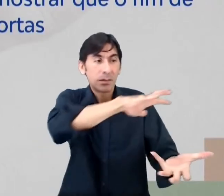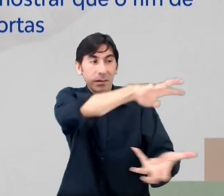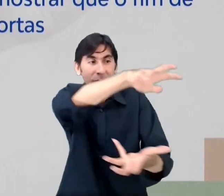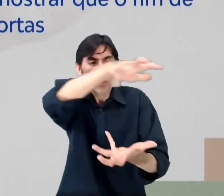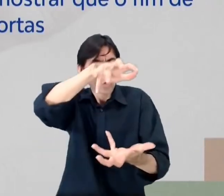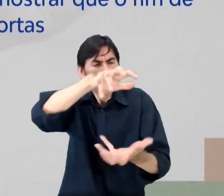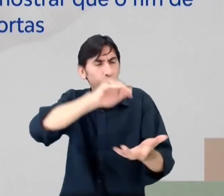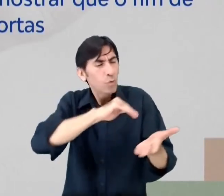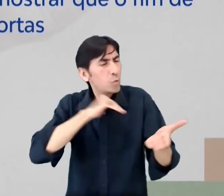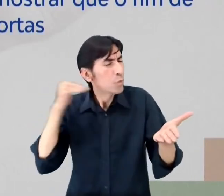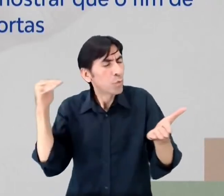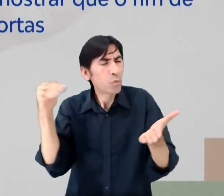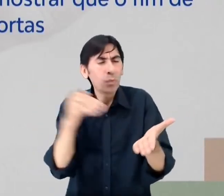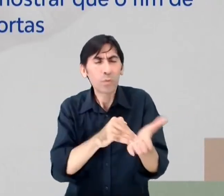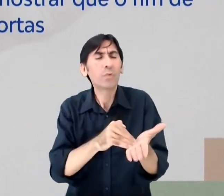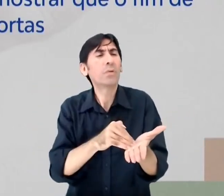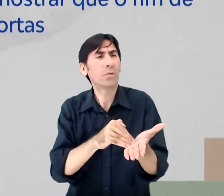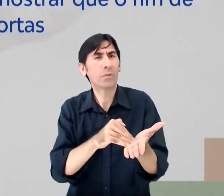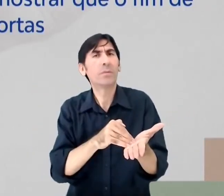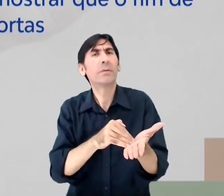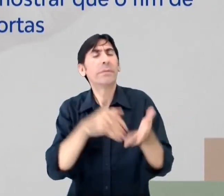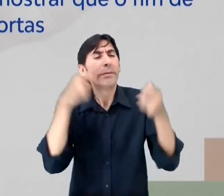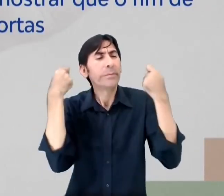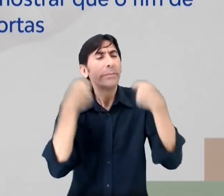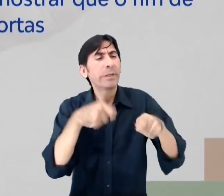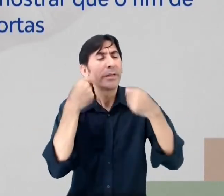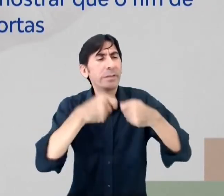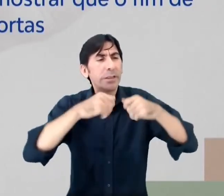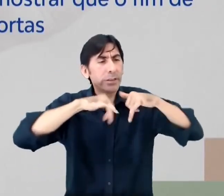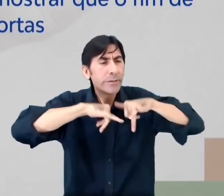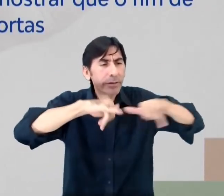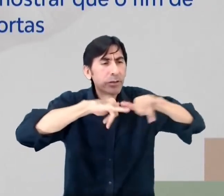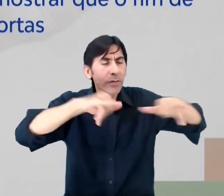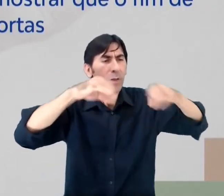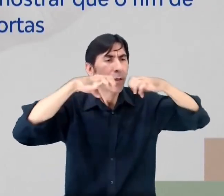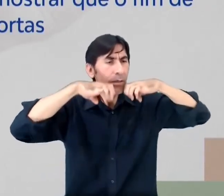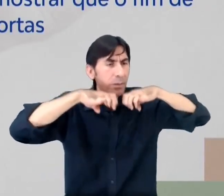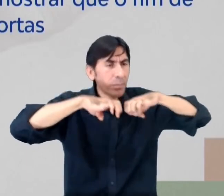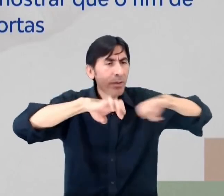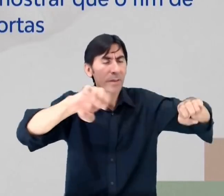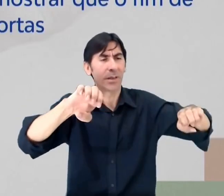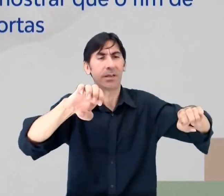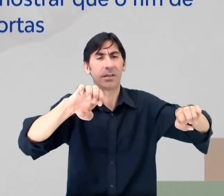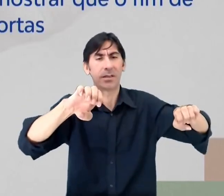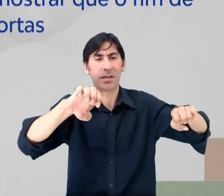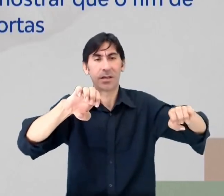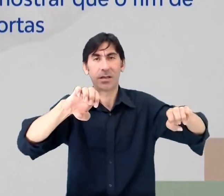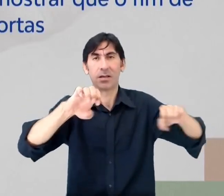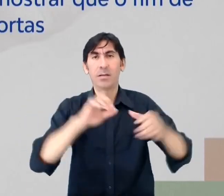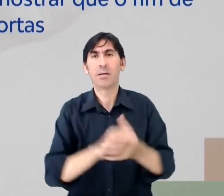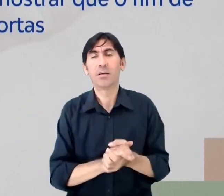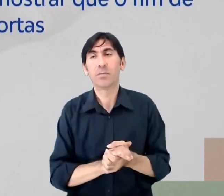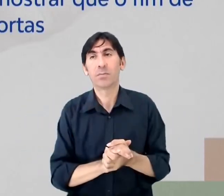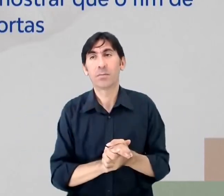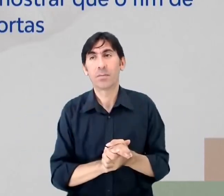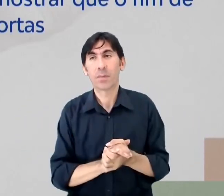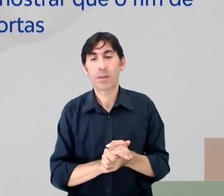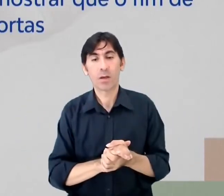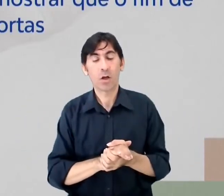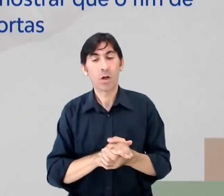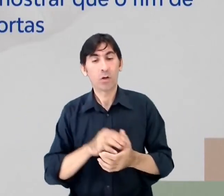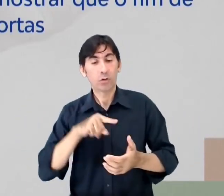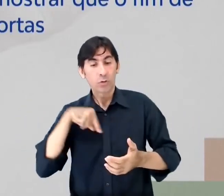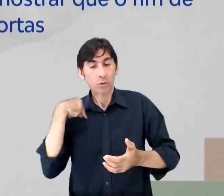ministério evangelizador da palavra em nossos livros e periódicos. Nossas